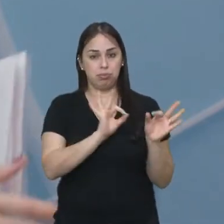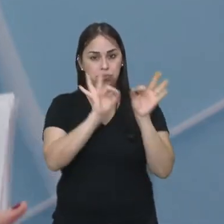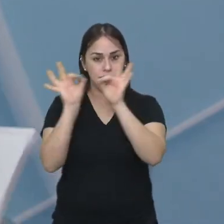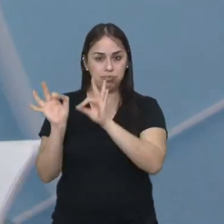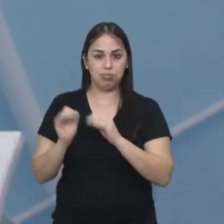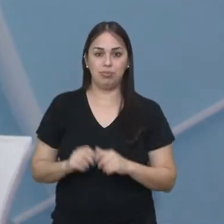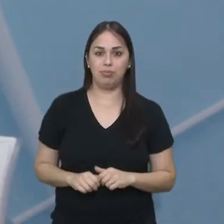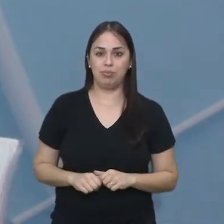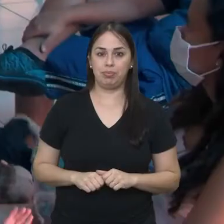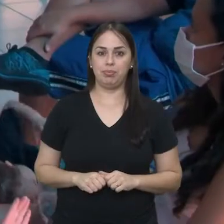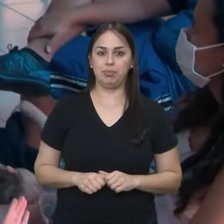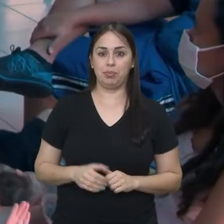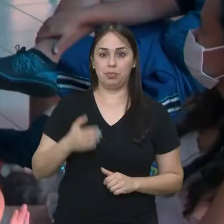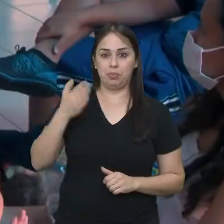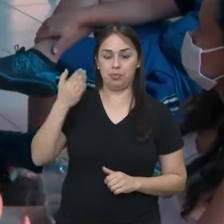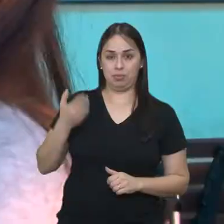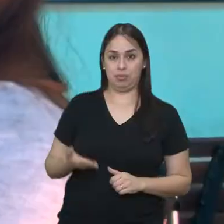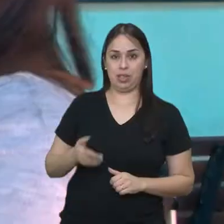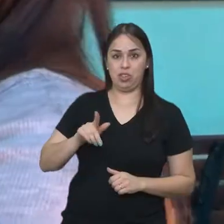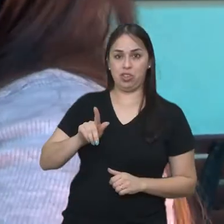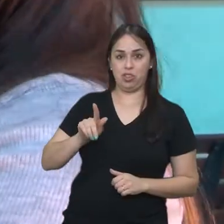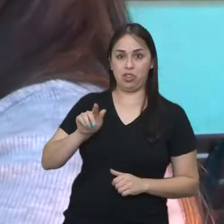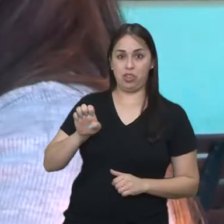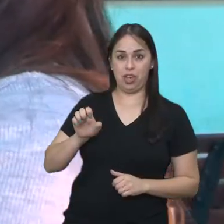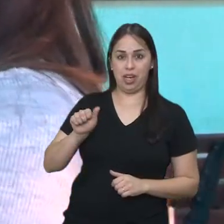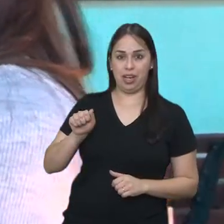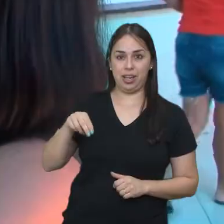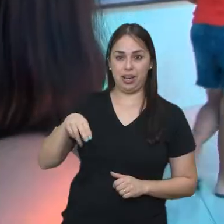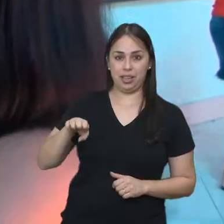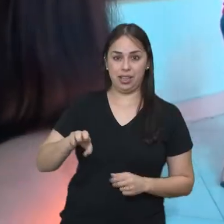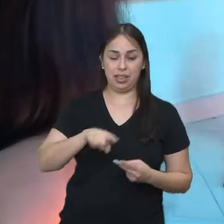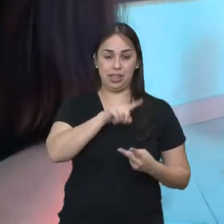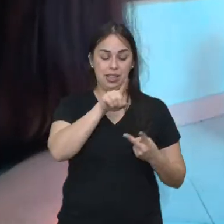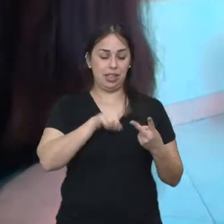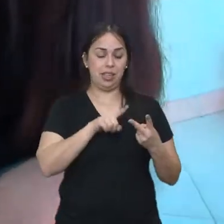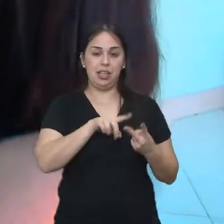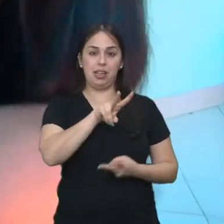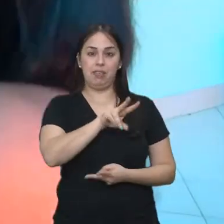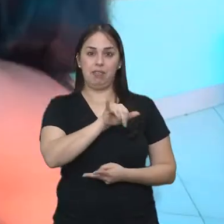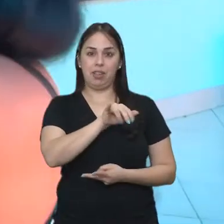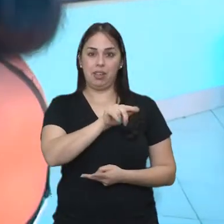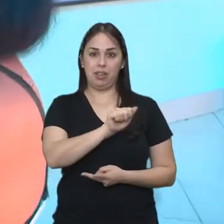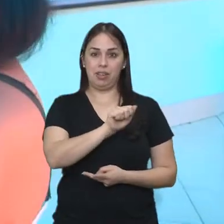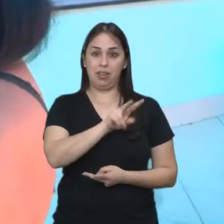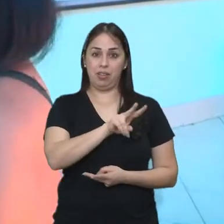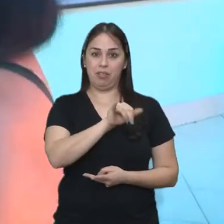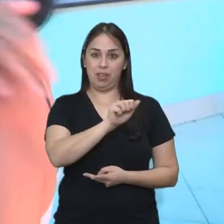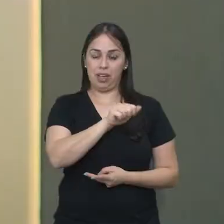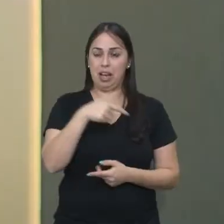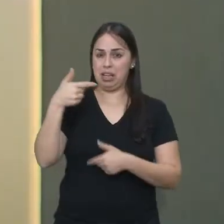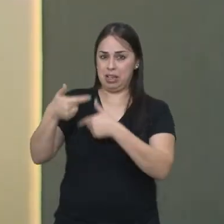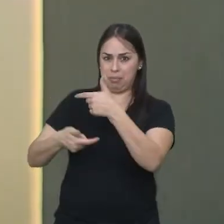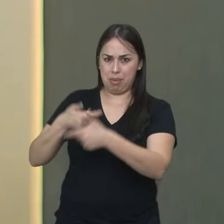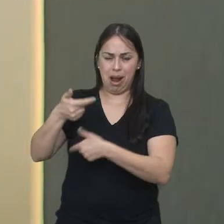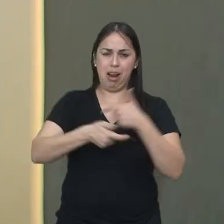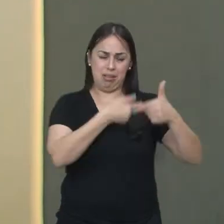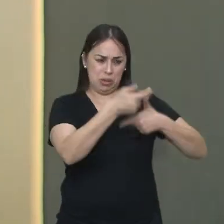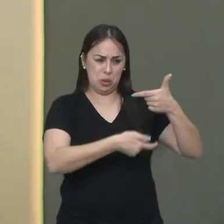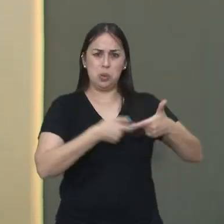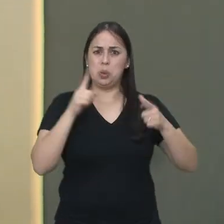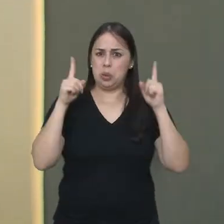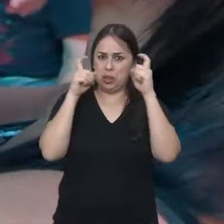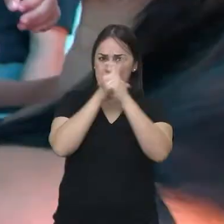Vamos conferir. A Giane e a Vivian são mães e, apesar da correria diária divididas entre